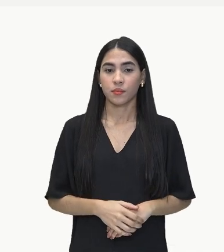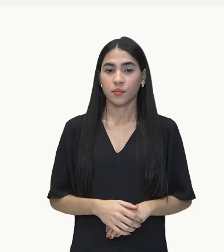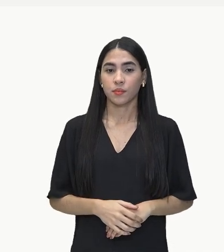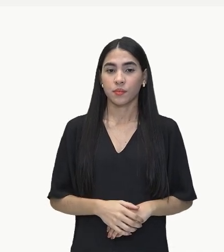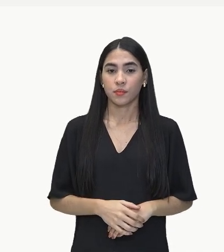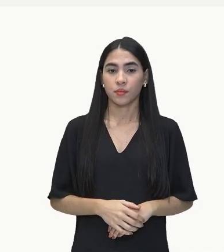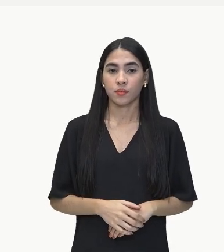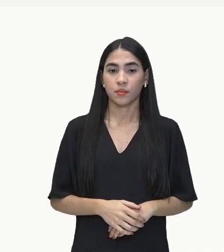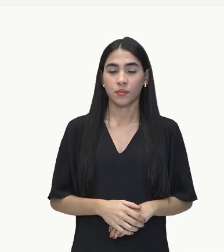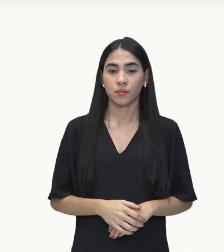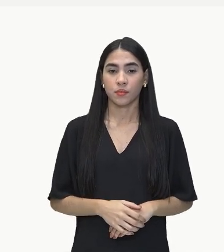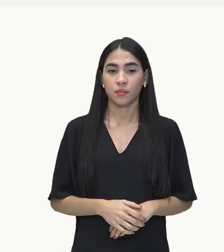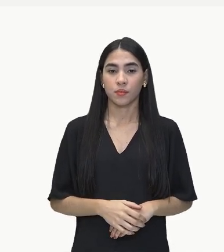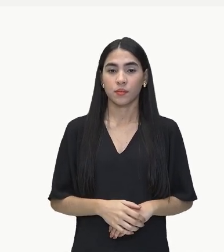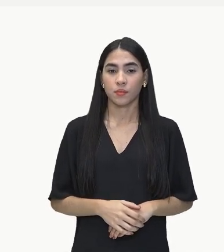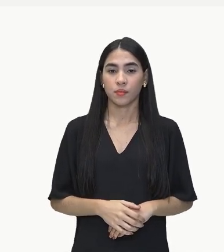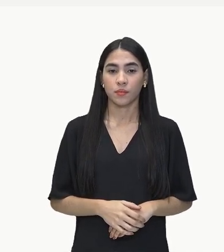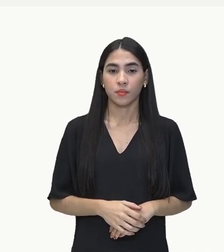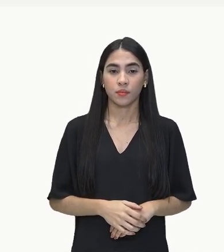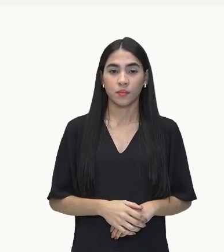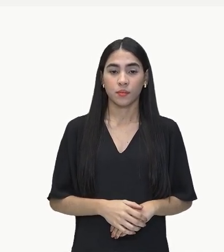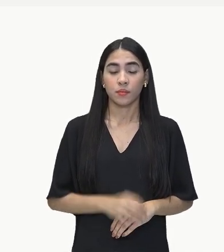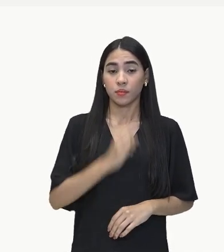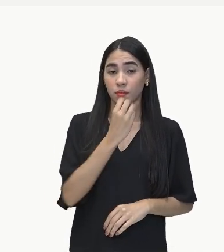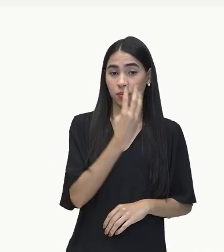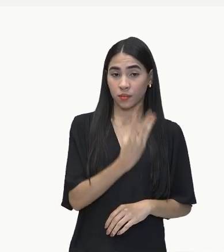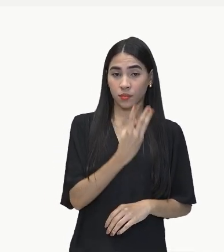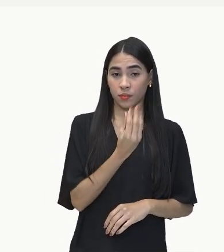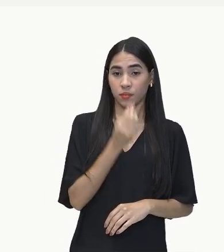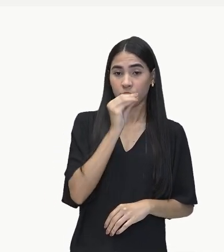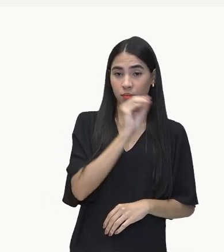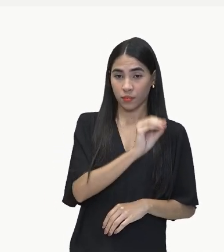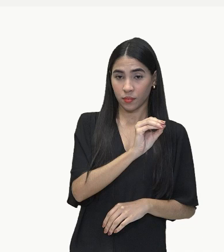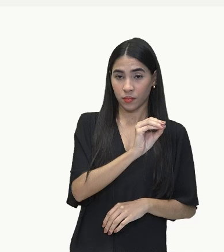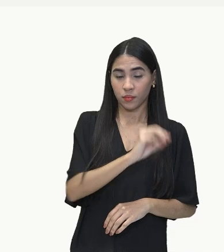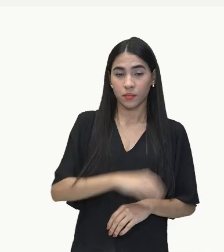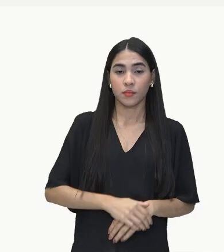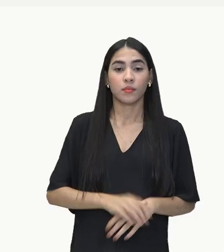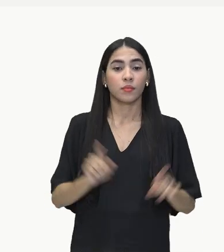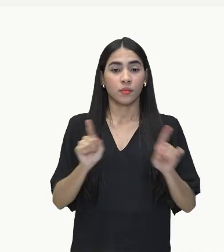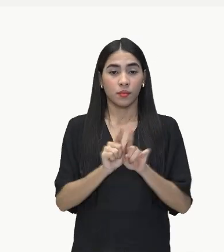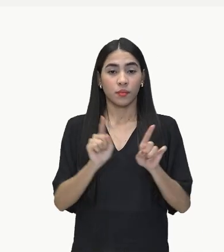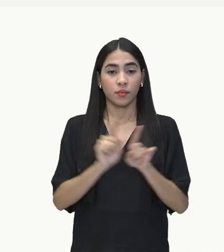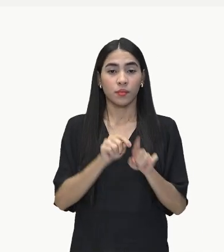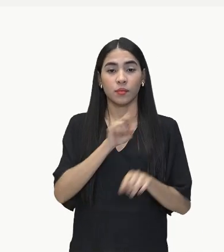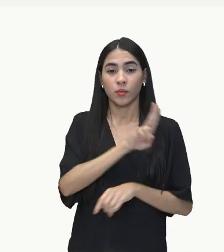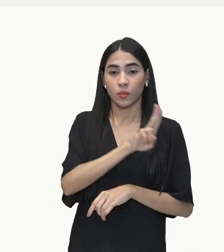da ramificação, vou colocar o nome